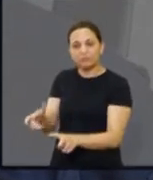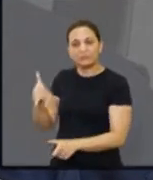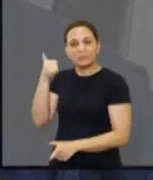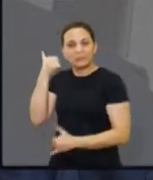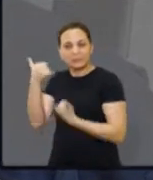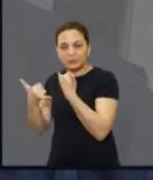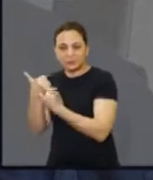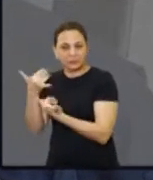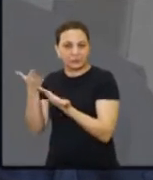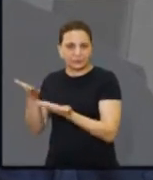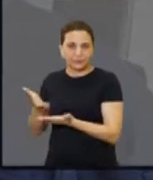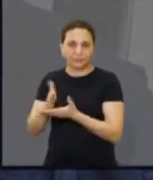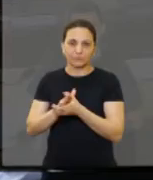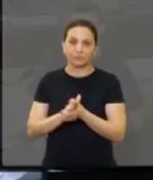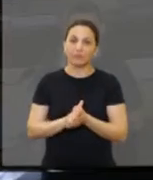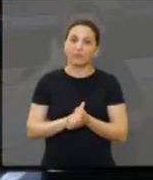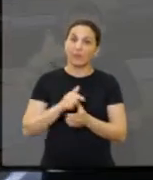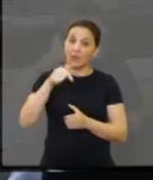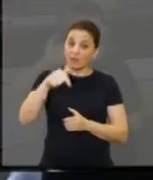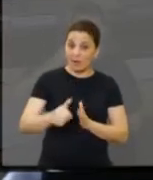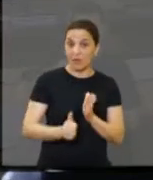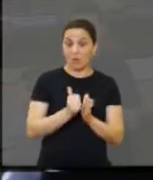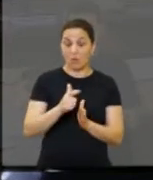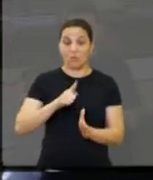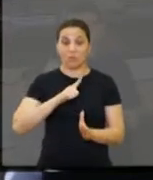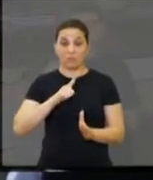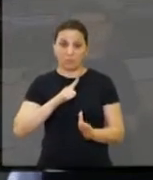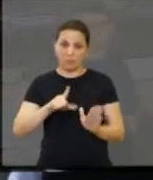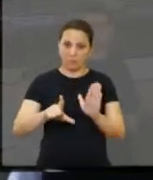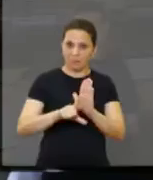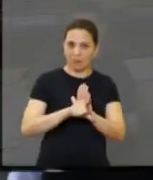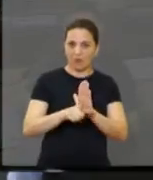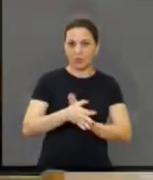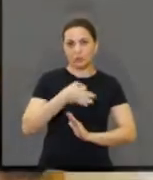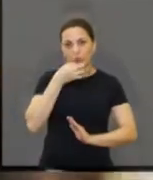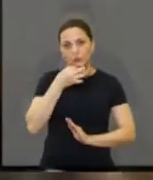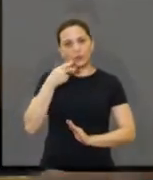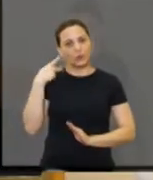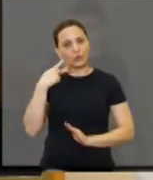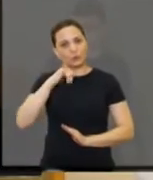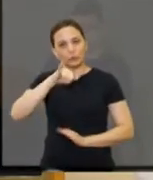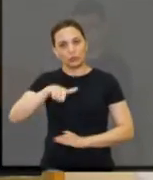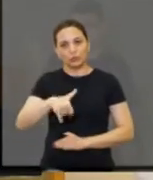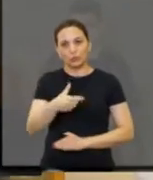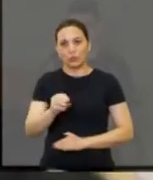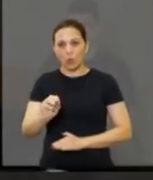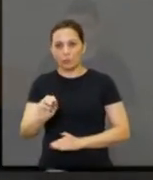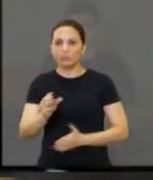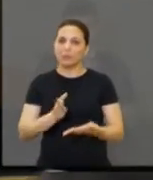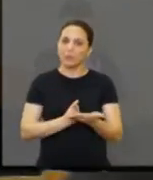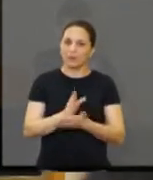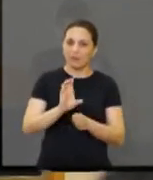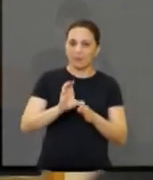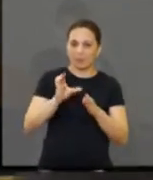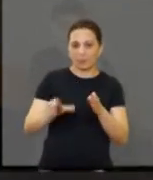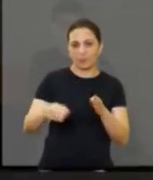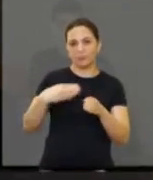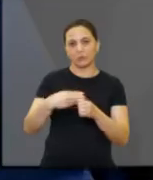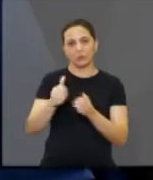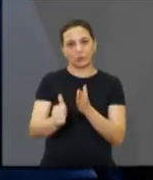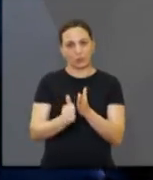telefone que efetuam touch e essa lei existe é de autoria do vereador joão farias que foi aprovada pela câmara municipal